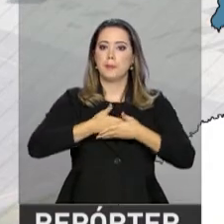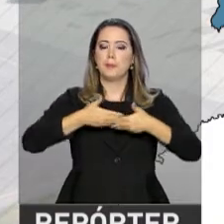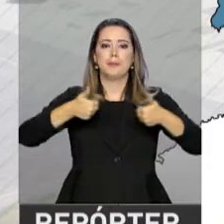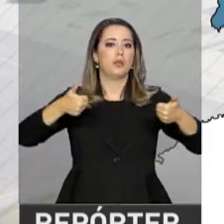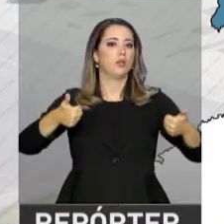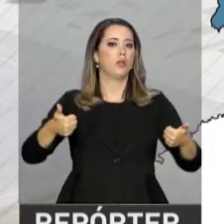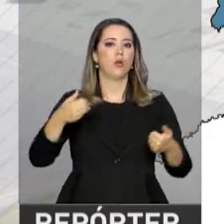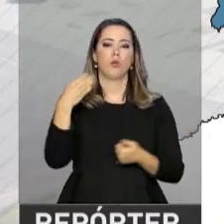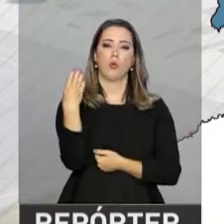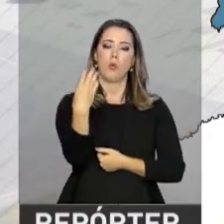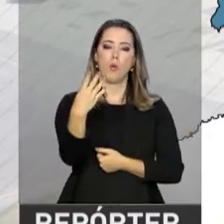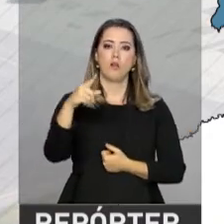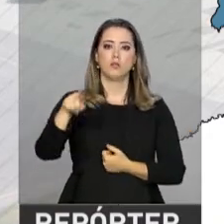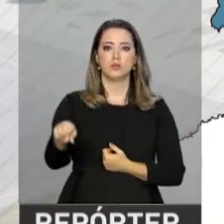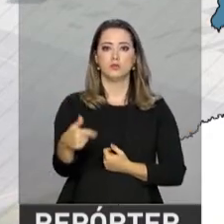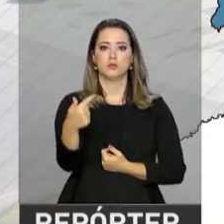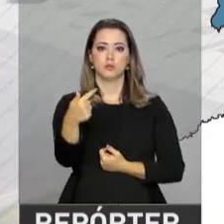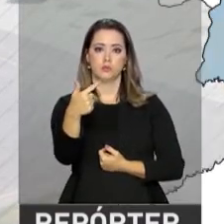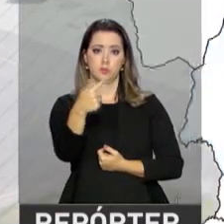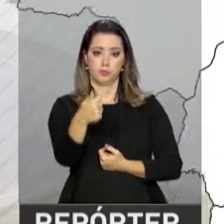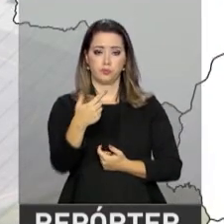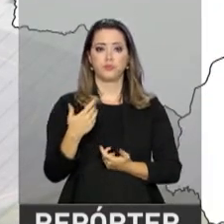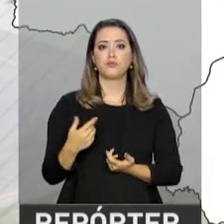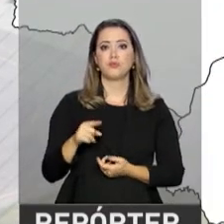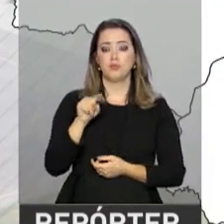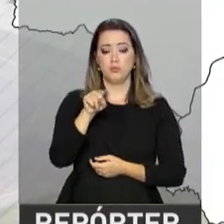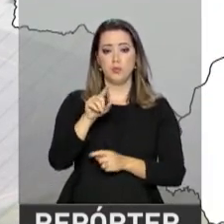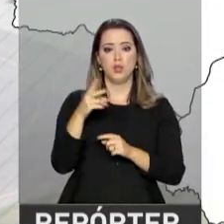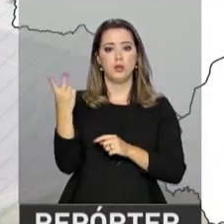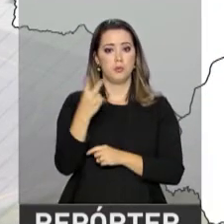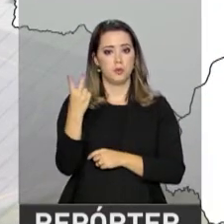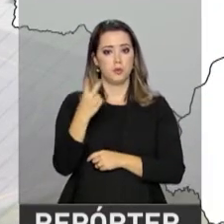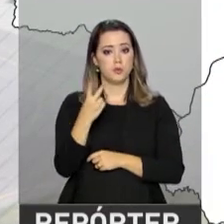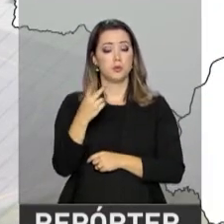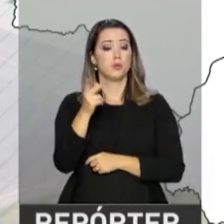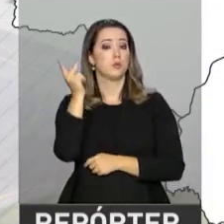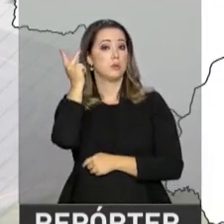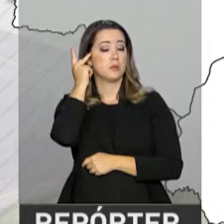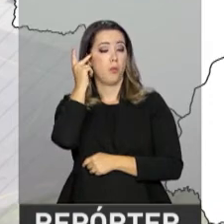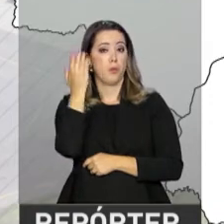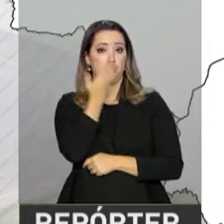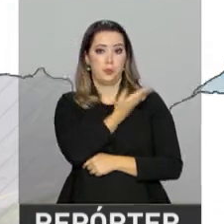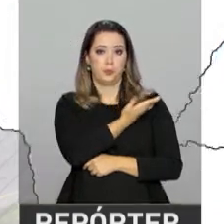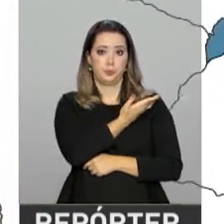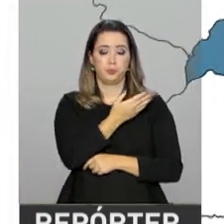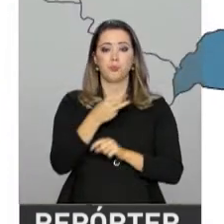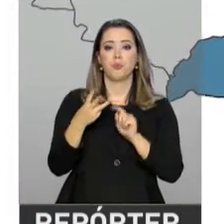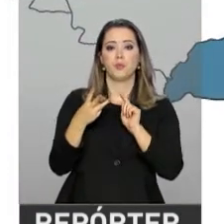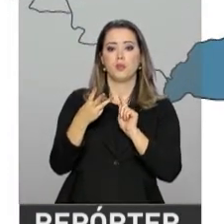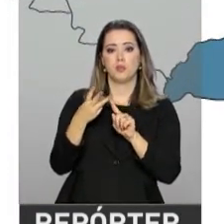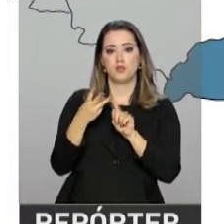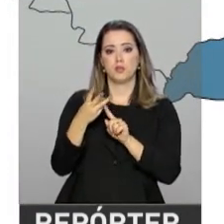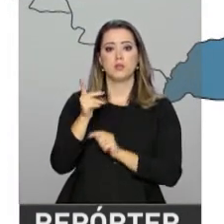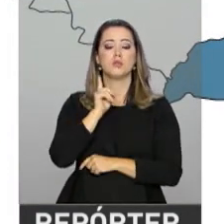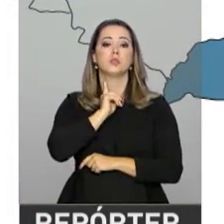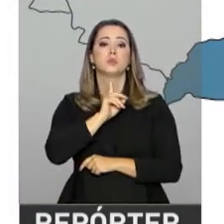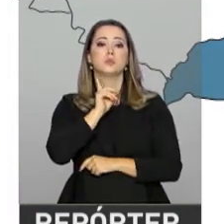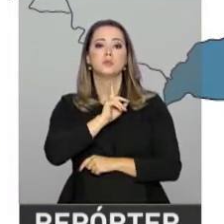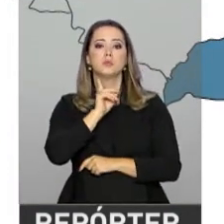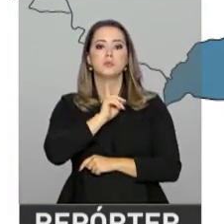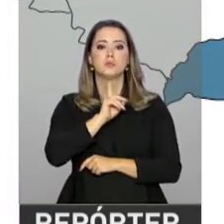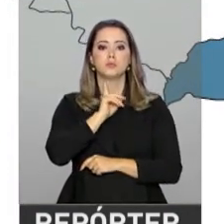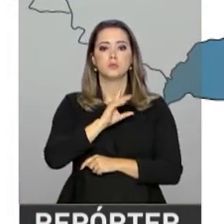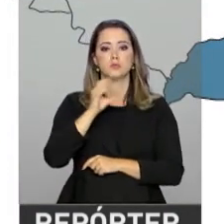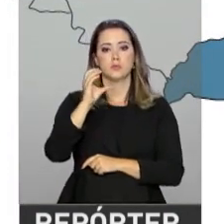terminal com a melhor avaliação em segundo lugar ficou viracopos em são paulo em terceiro lugar ficaram empatados